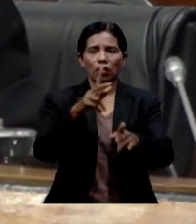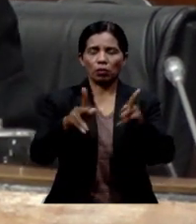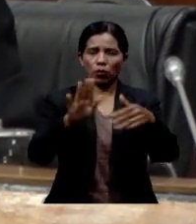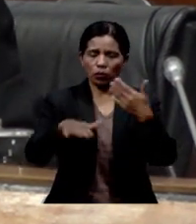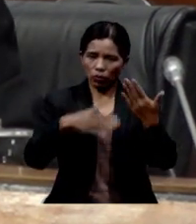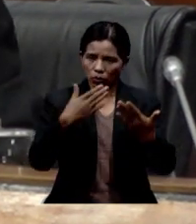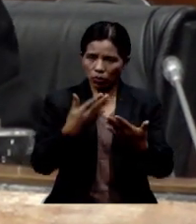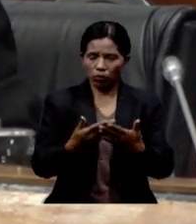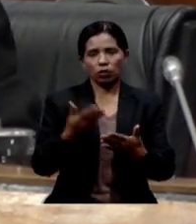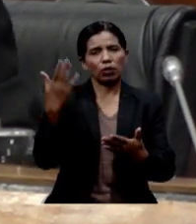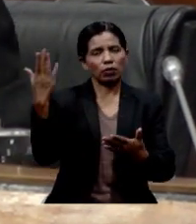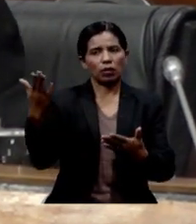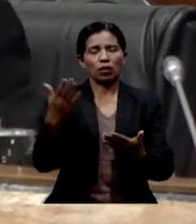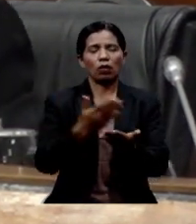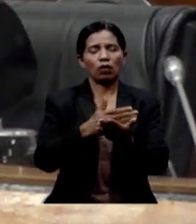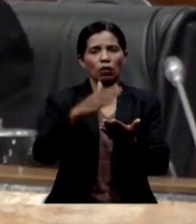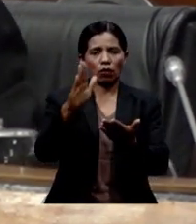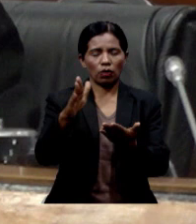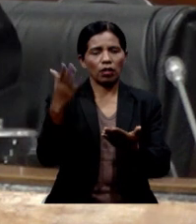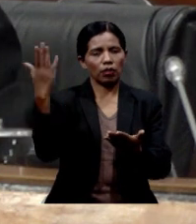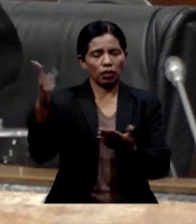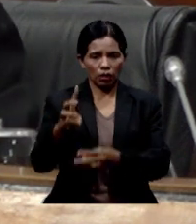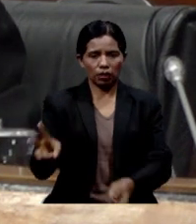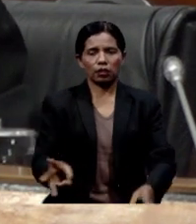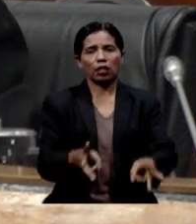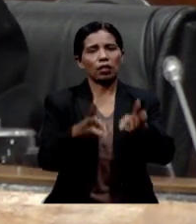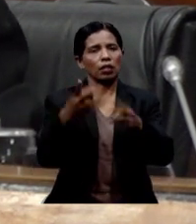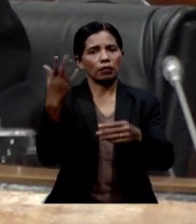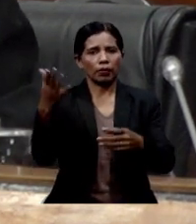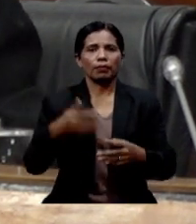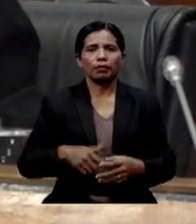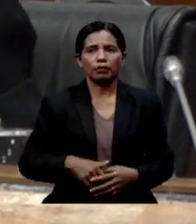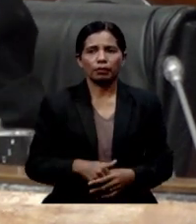é. Só se ela ia lurone.